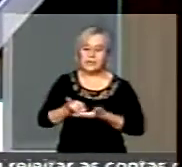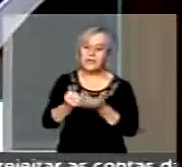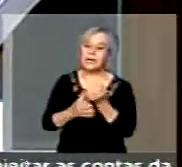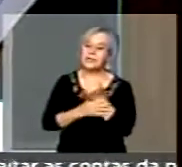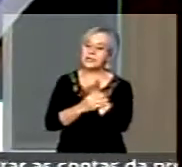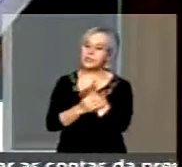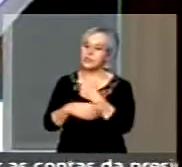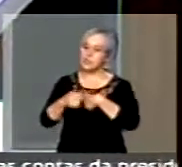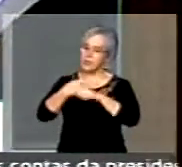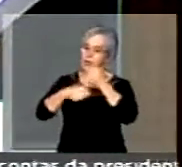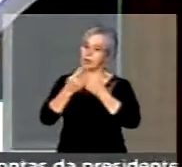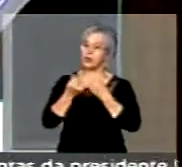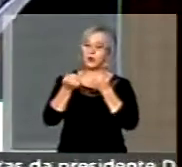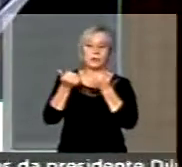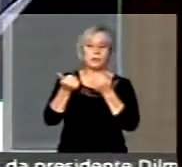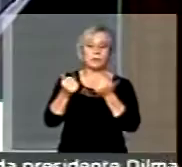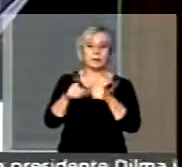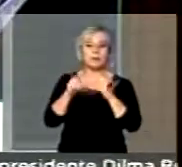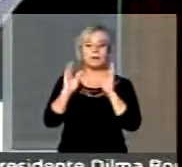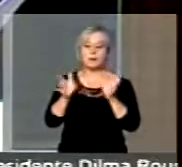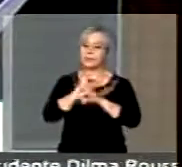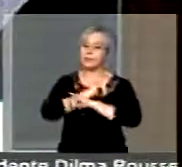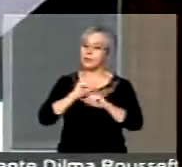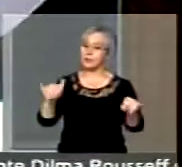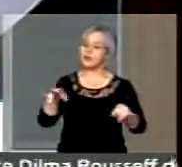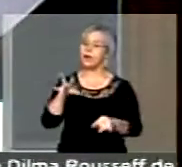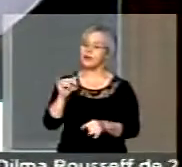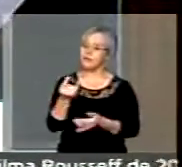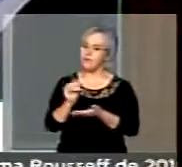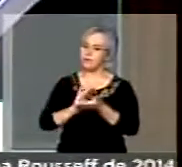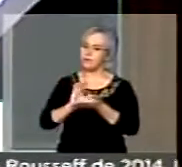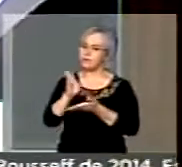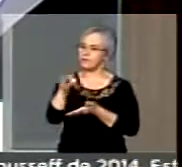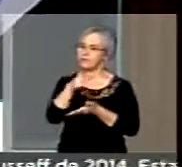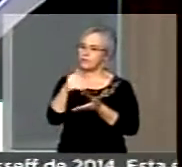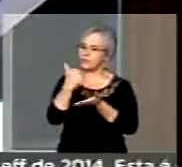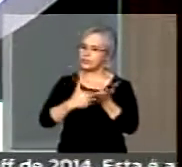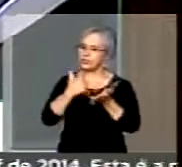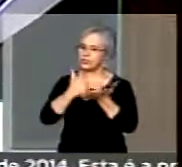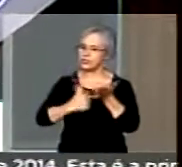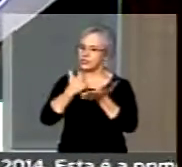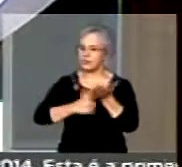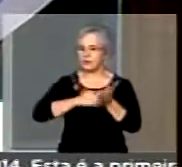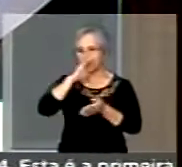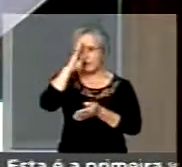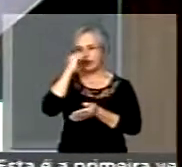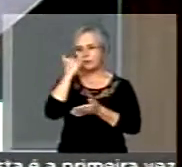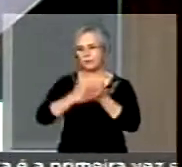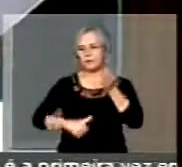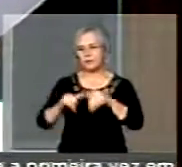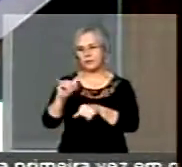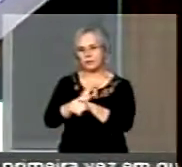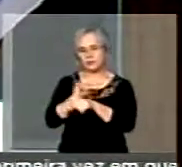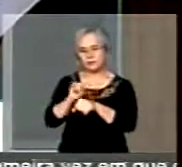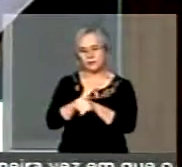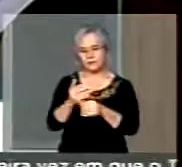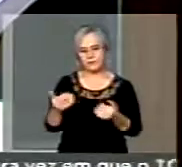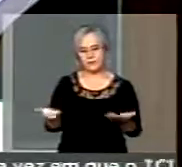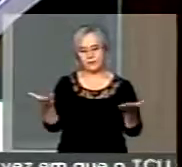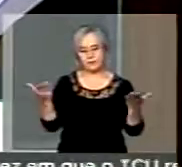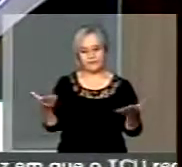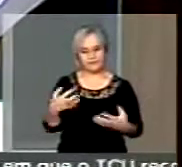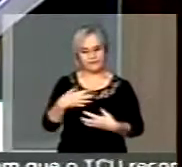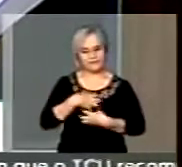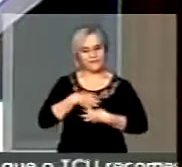economia, já anunciaram drásticos cortes nos investimentos, sobretudo em infraestrutura. Isto nos deixa